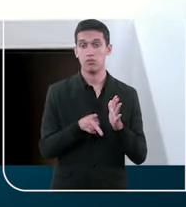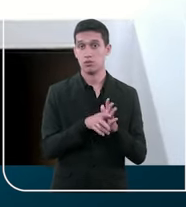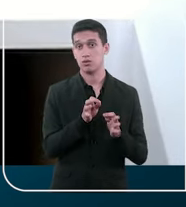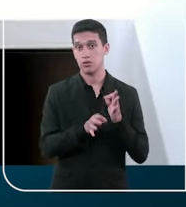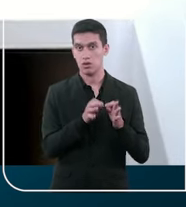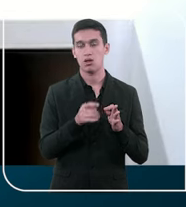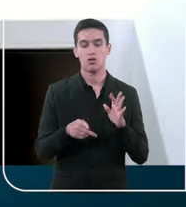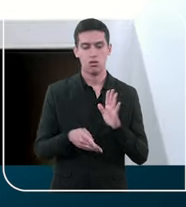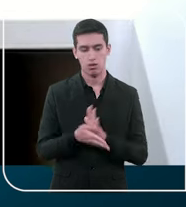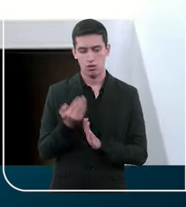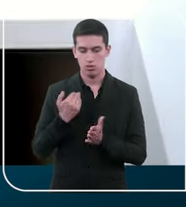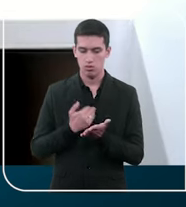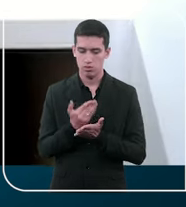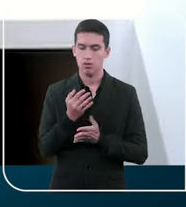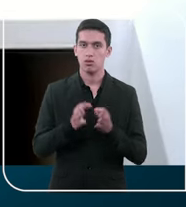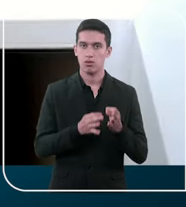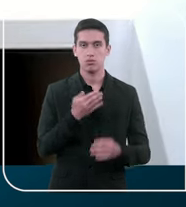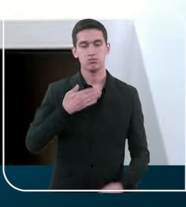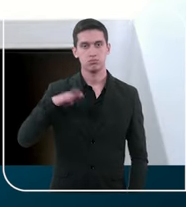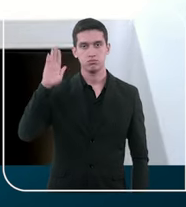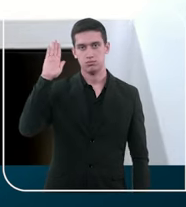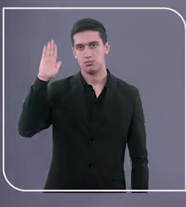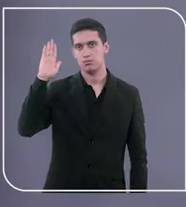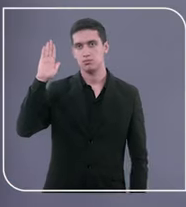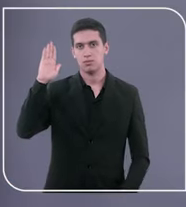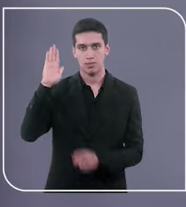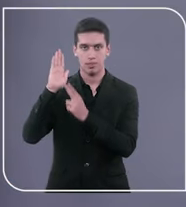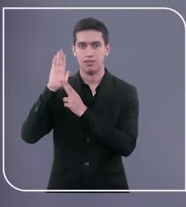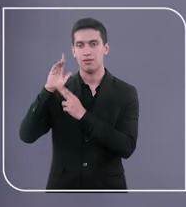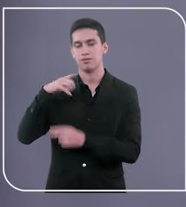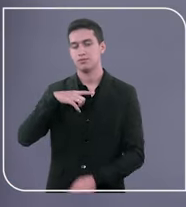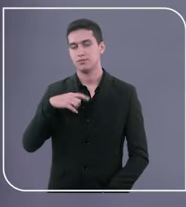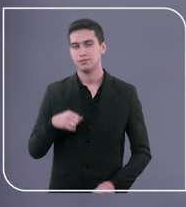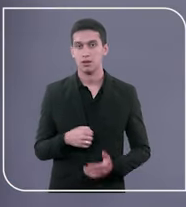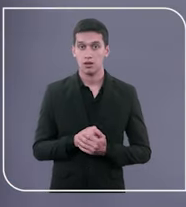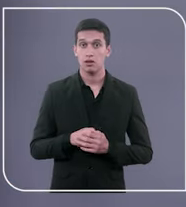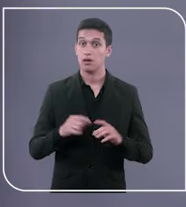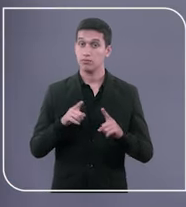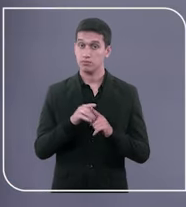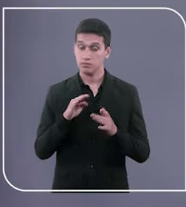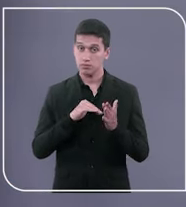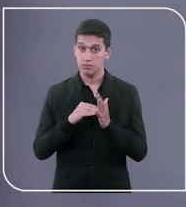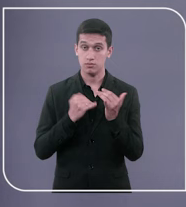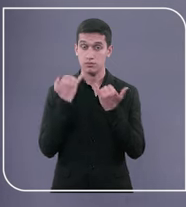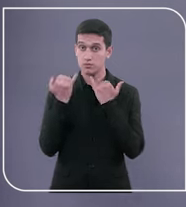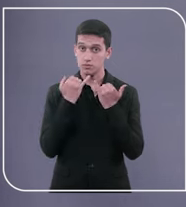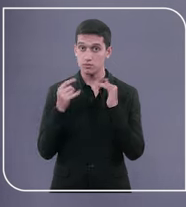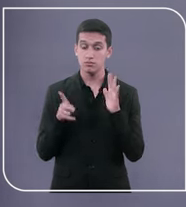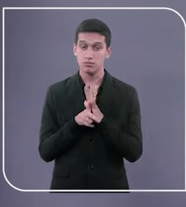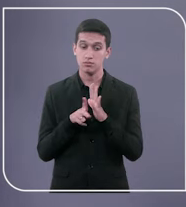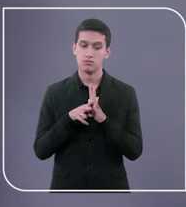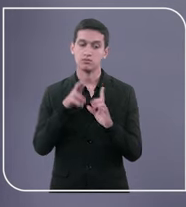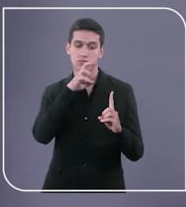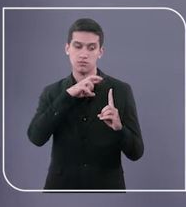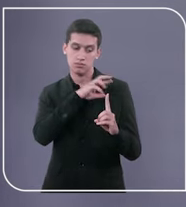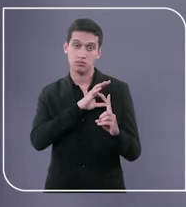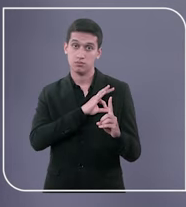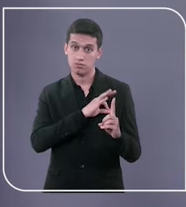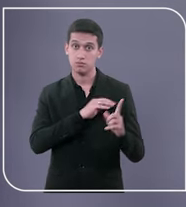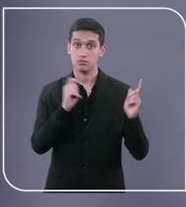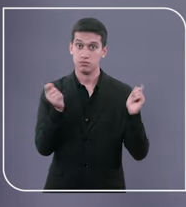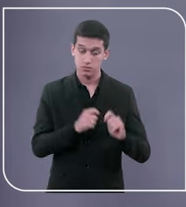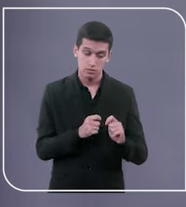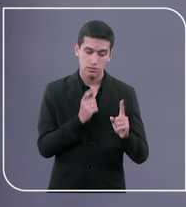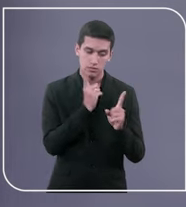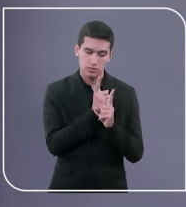justiça, que é o juramento que eles fazem ao começo do julgamento. Uhum. Professor Rodrigo, as informações oriundas do inquérito policial, elas